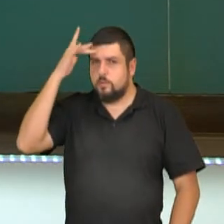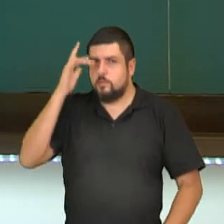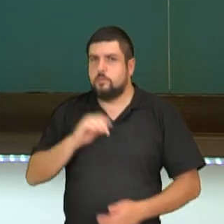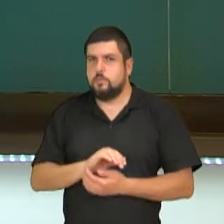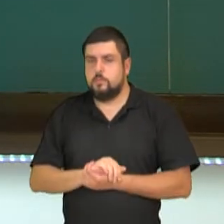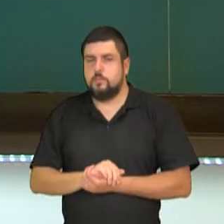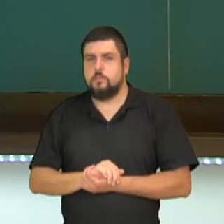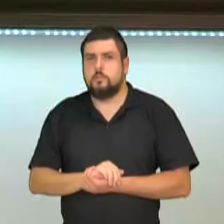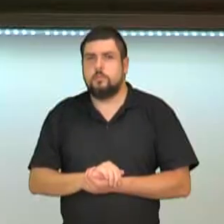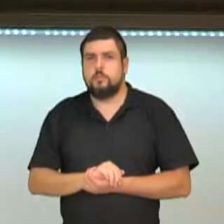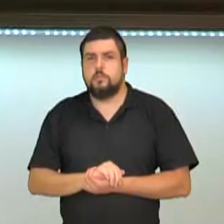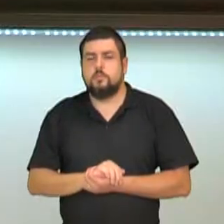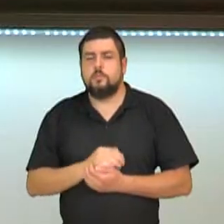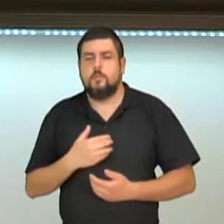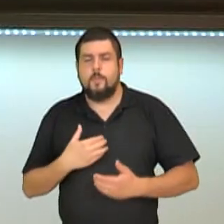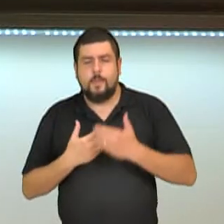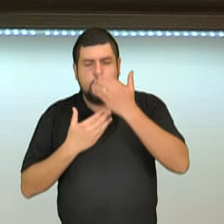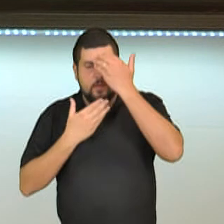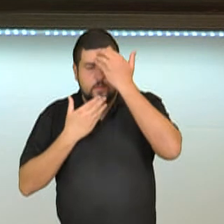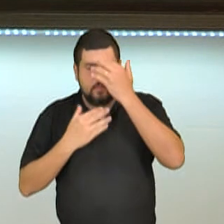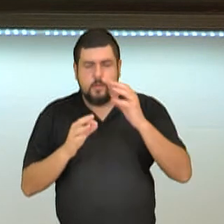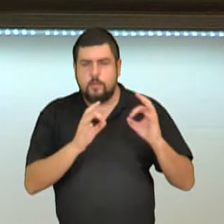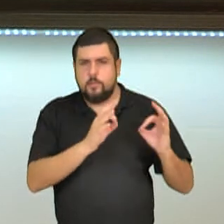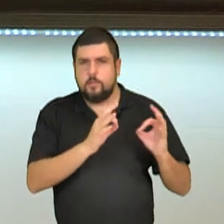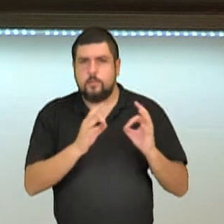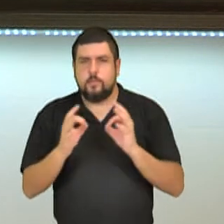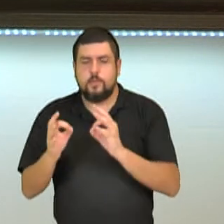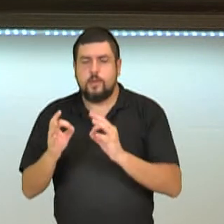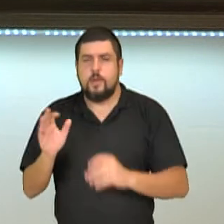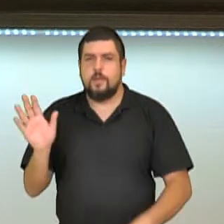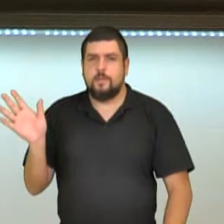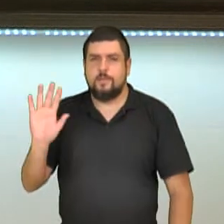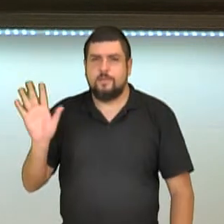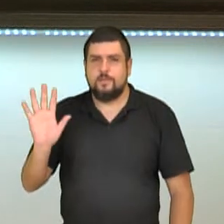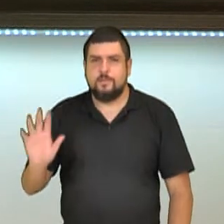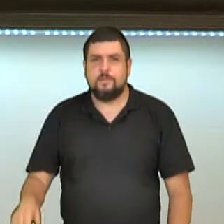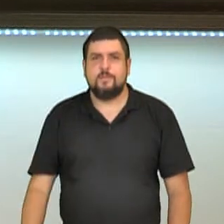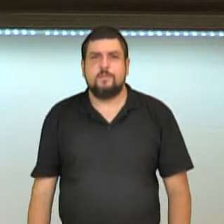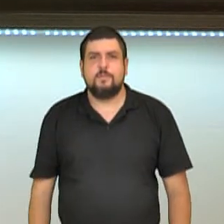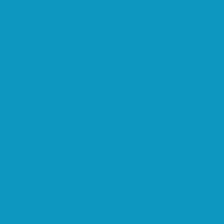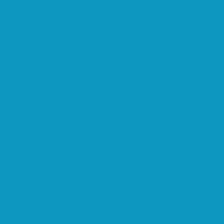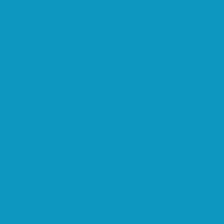Muy bien. Muchas gracias por tu atención y hasta luego.